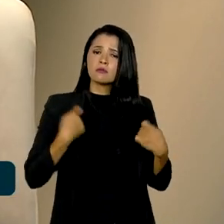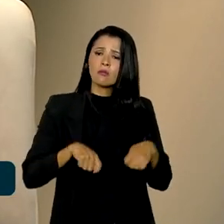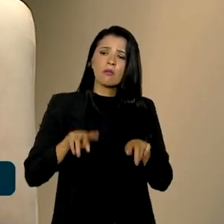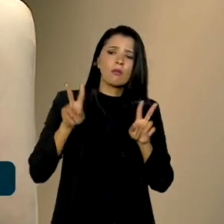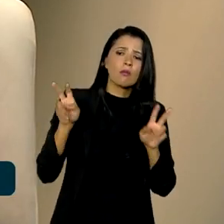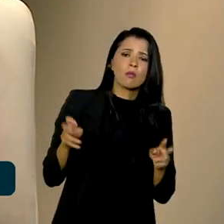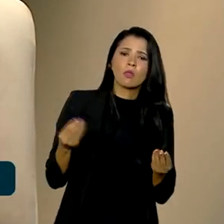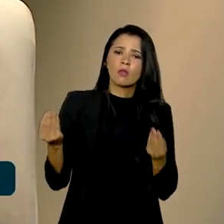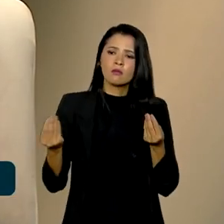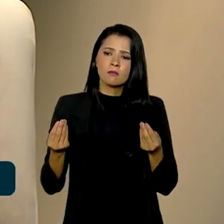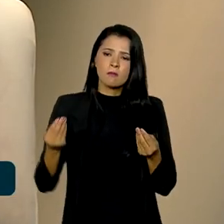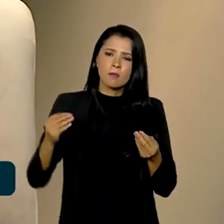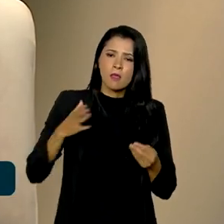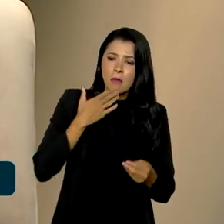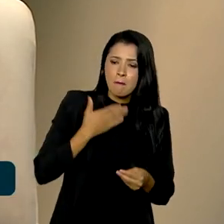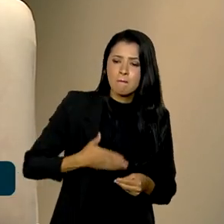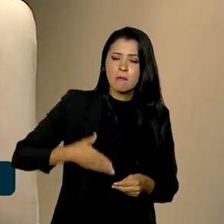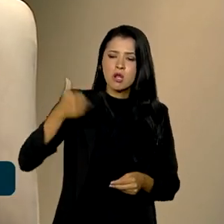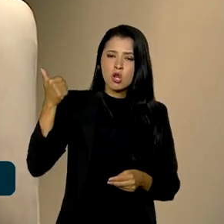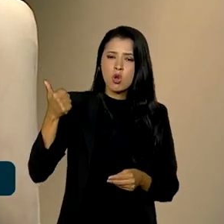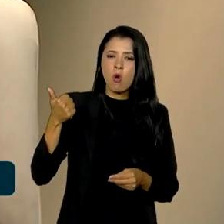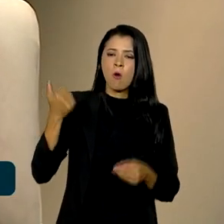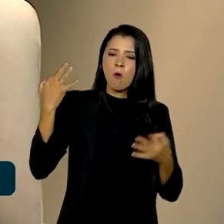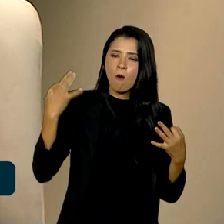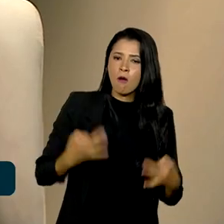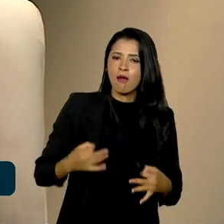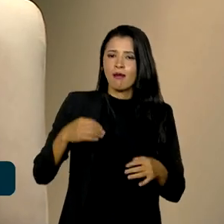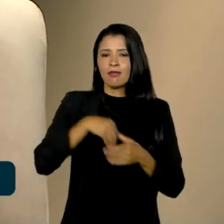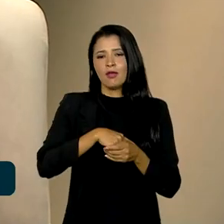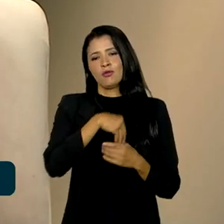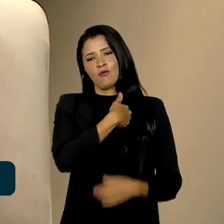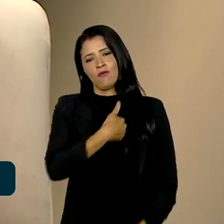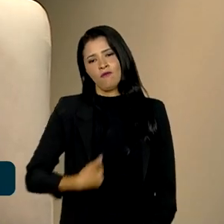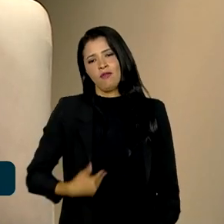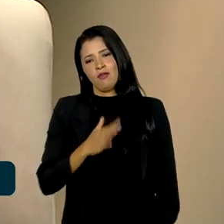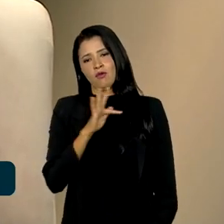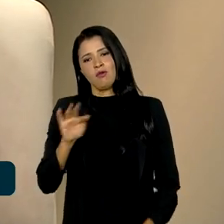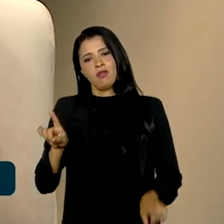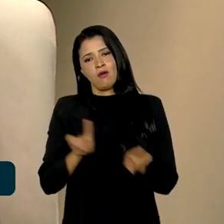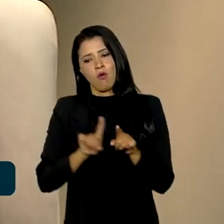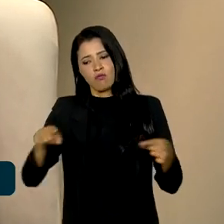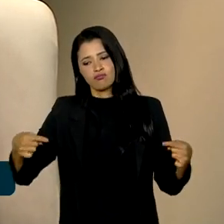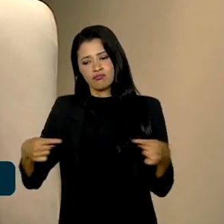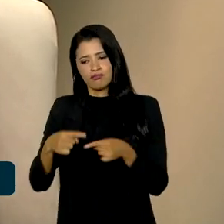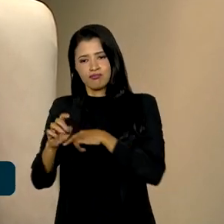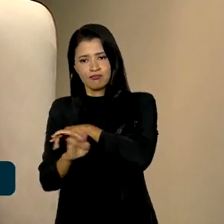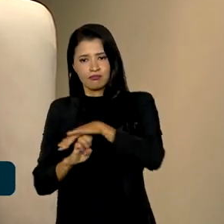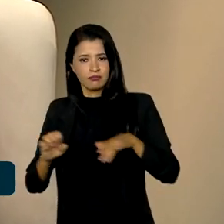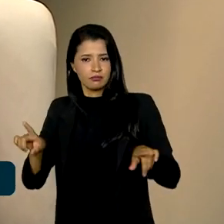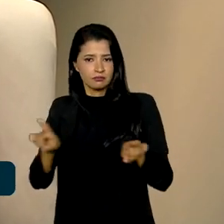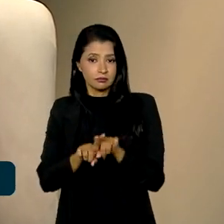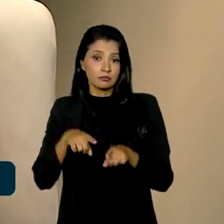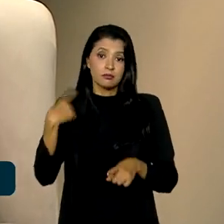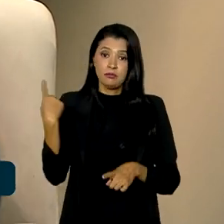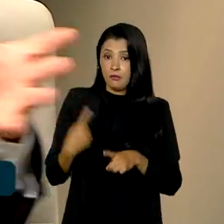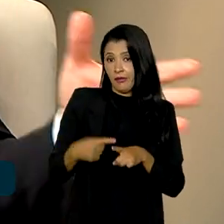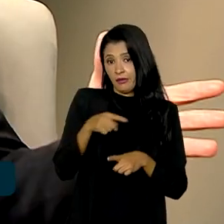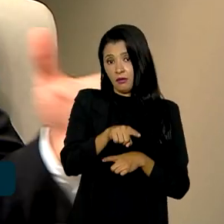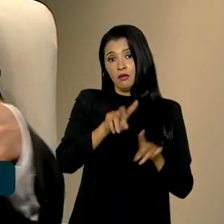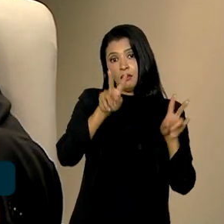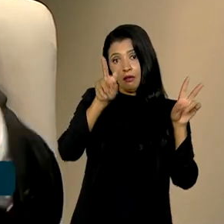agenda de aperfeiçoamento da integridade dentro do governo federal e com as empresas, né? Porque, no fundo, essa